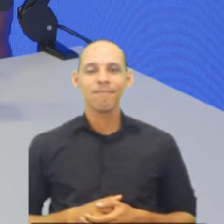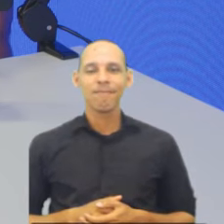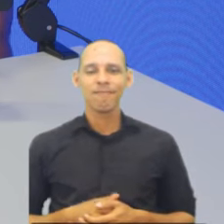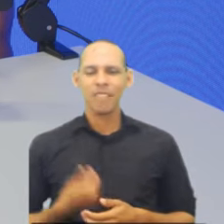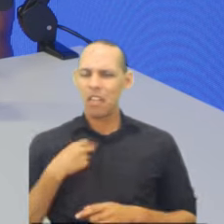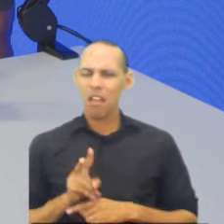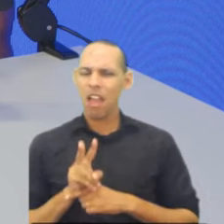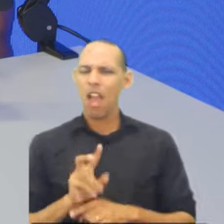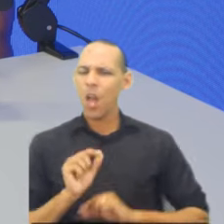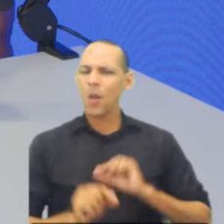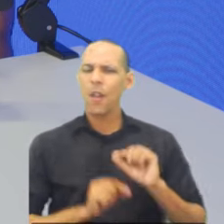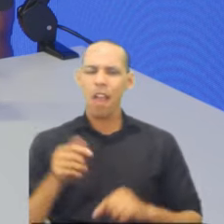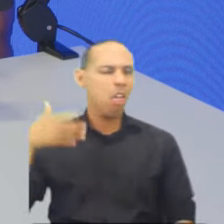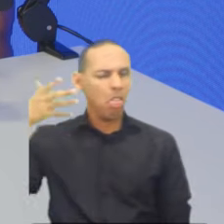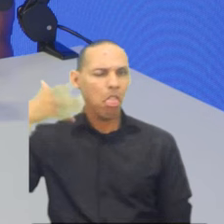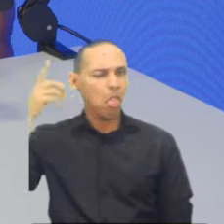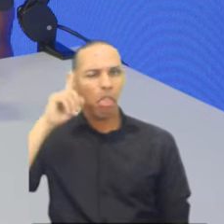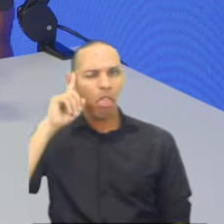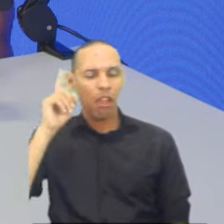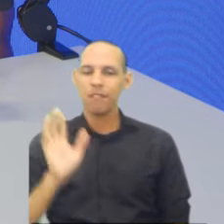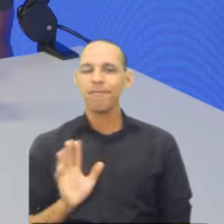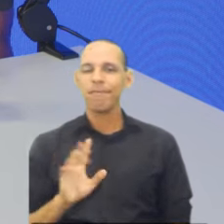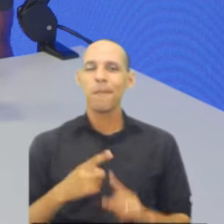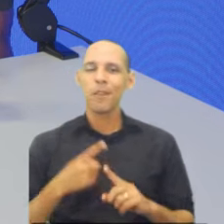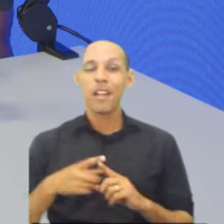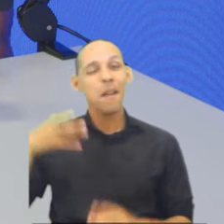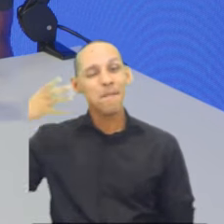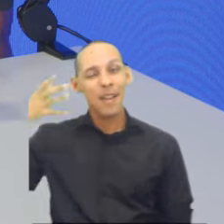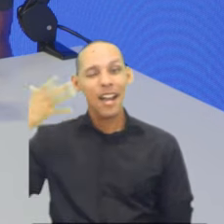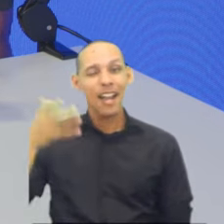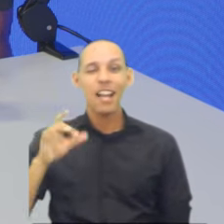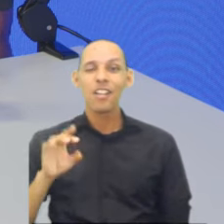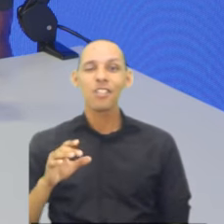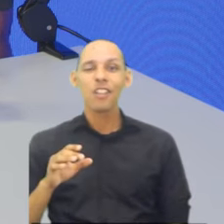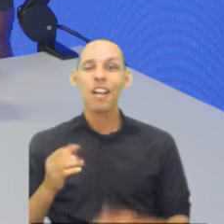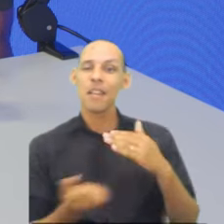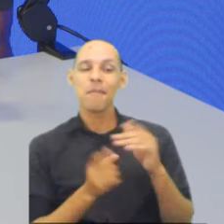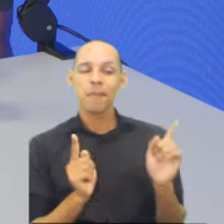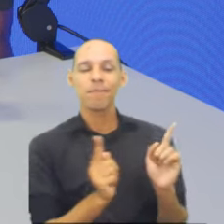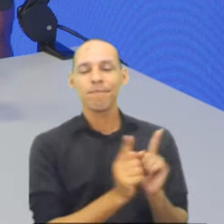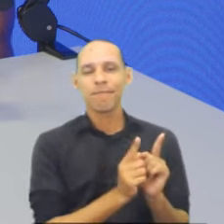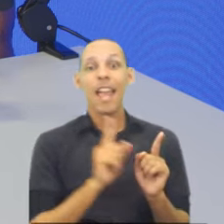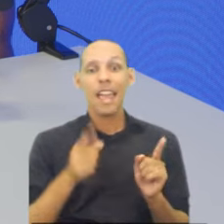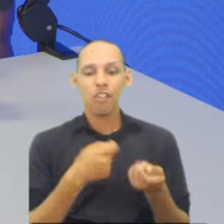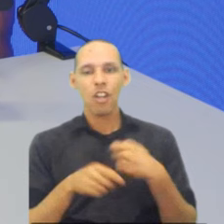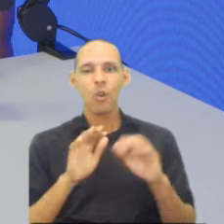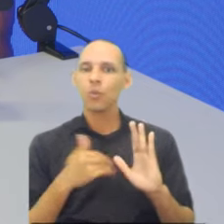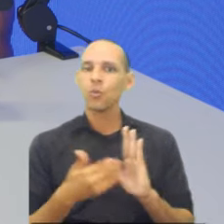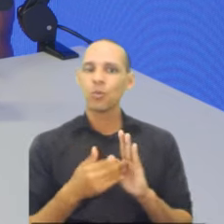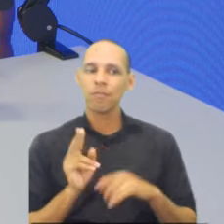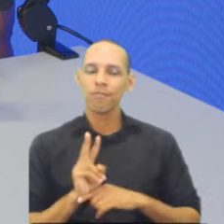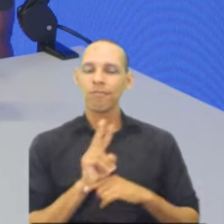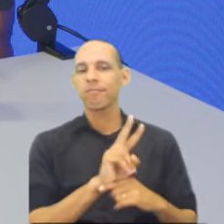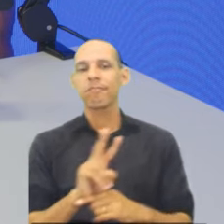não não estou defendendo a palestra todo dia até porque palestra atinge um pedacinho da empresa só é defender o negócio